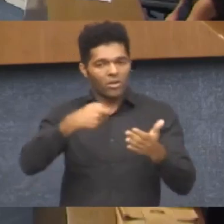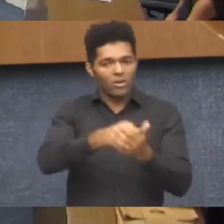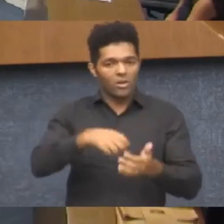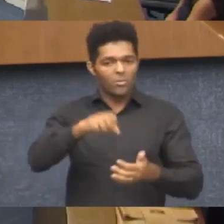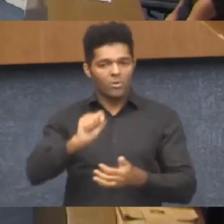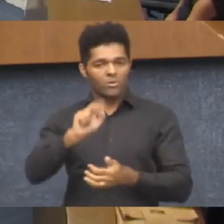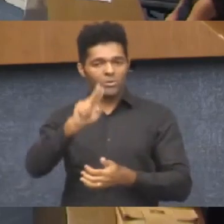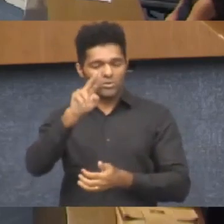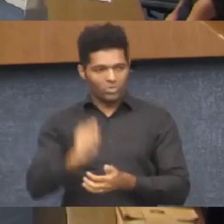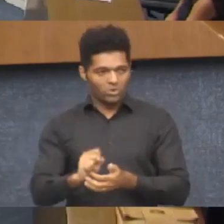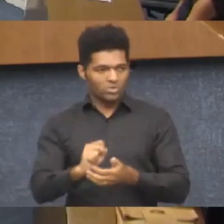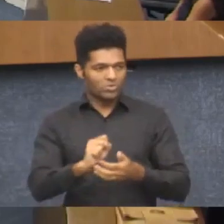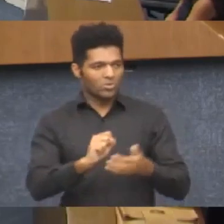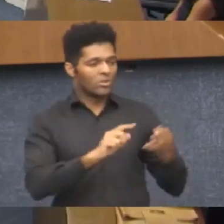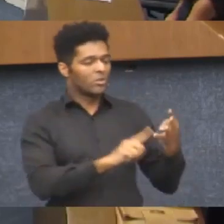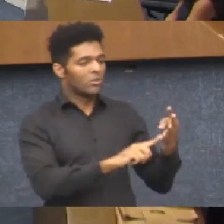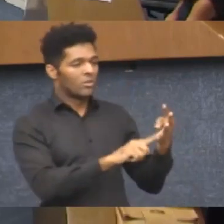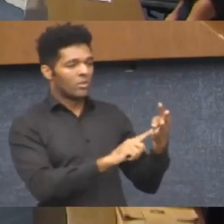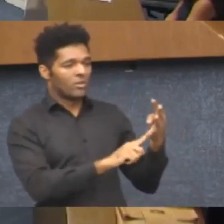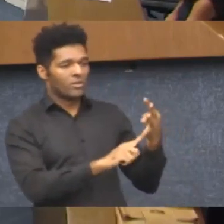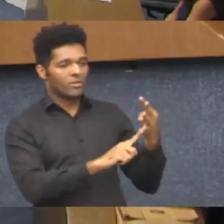Ser MFC é